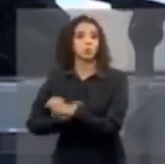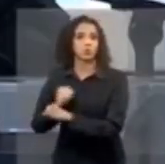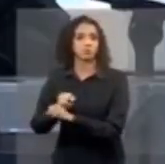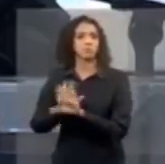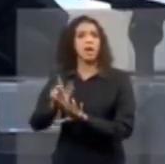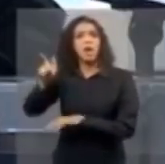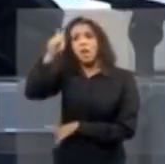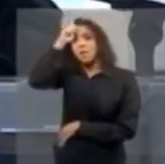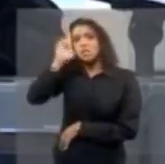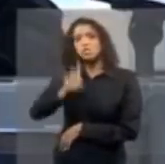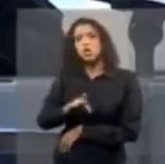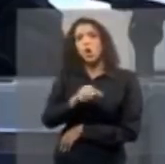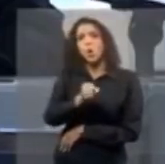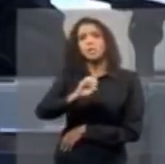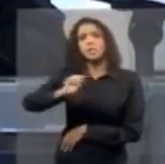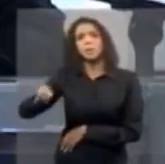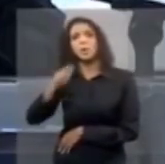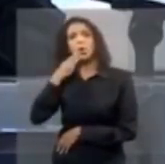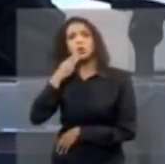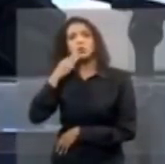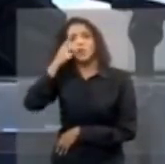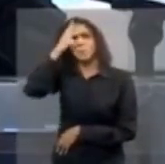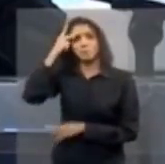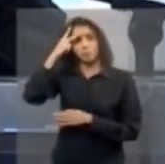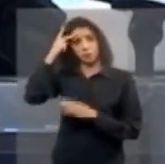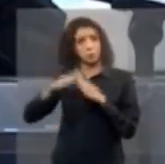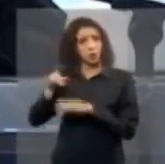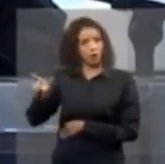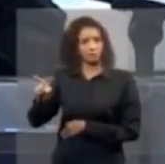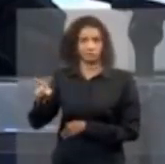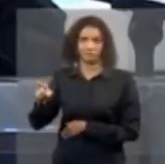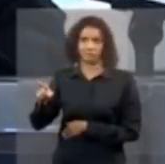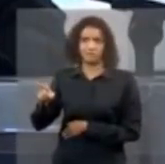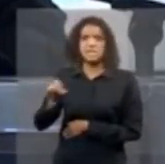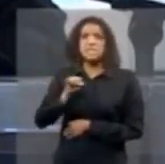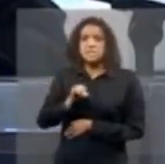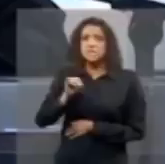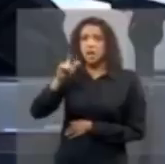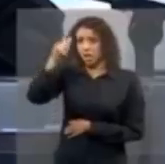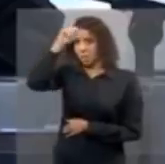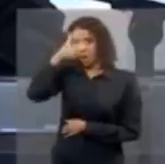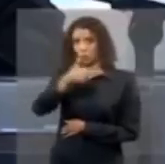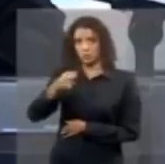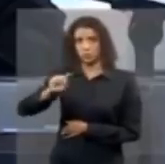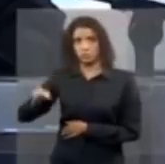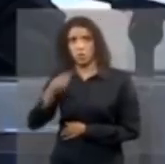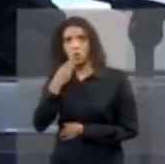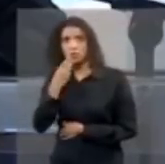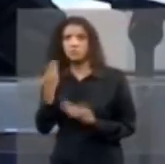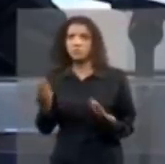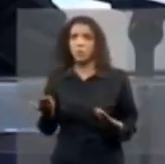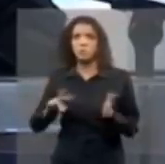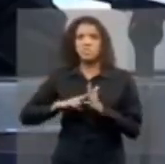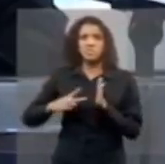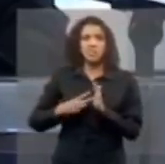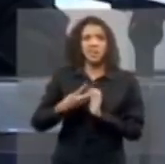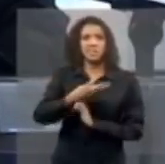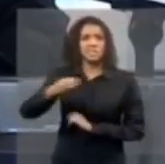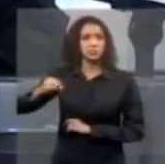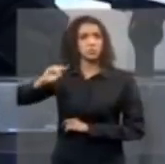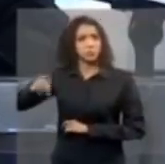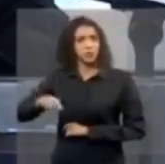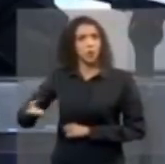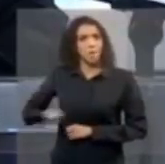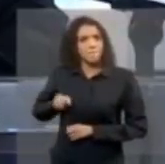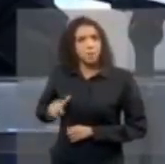possui apenas 80 milhões de habitantes. Se a Alemanha tivesse 200 milhões, como o Brasil, ali haveria 300 mil abortos